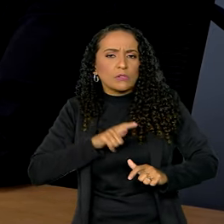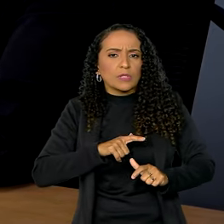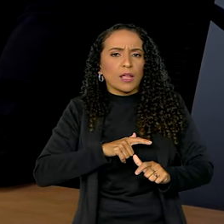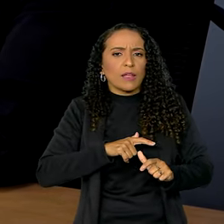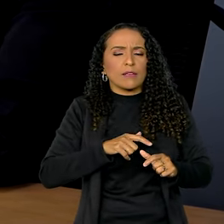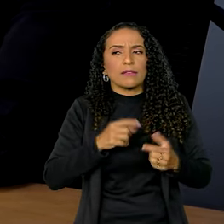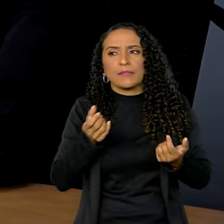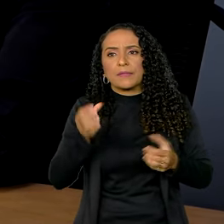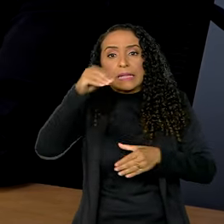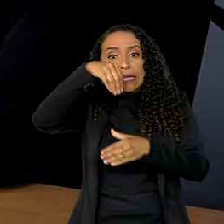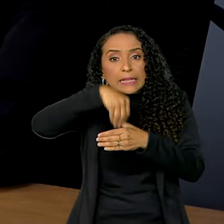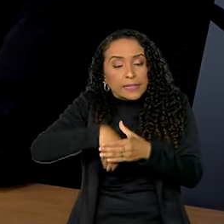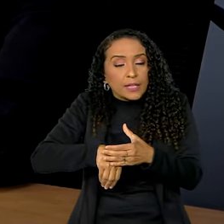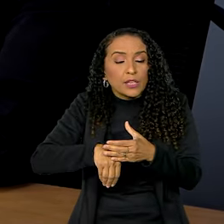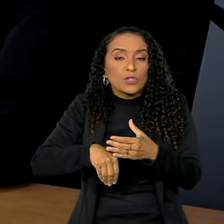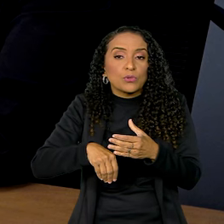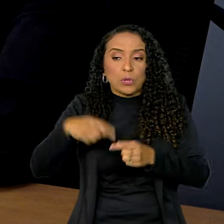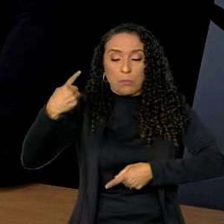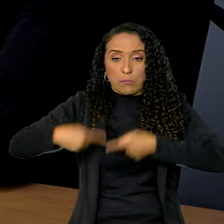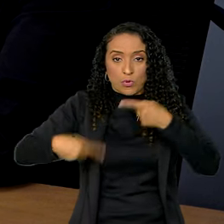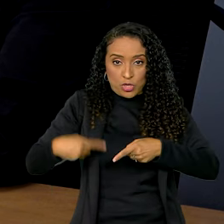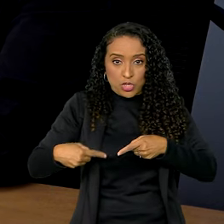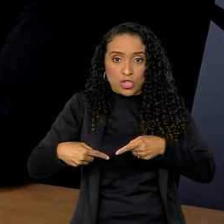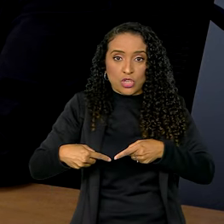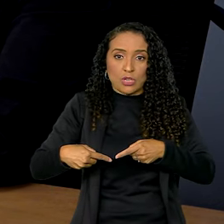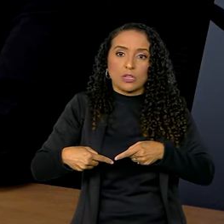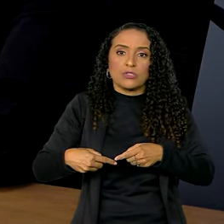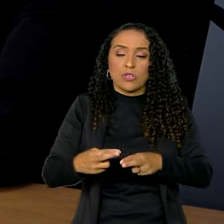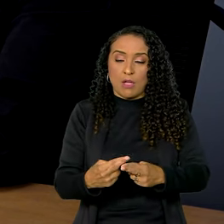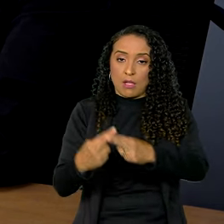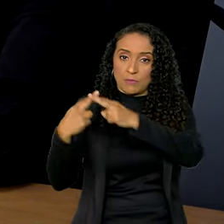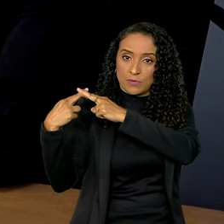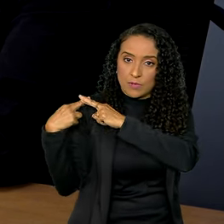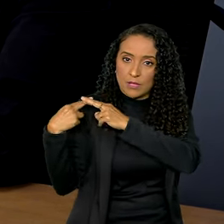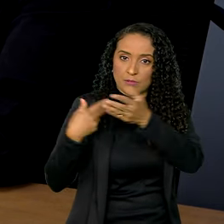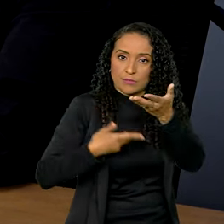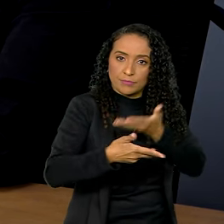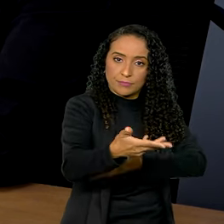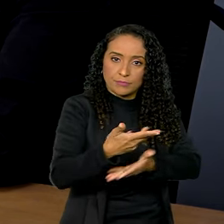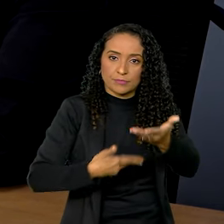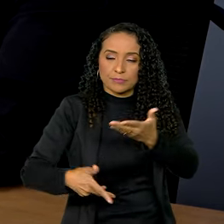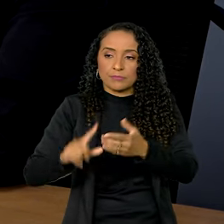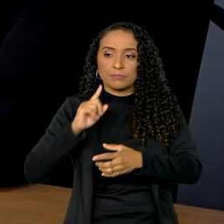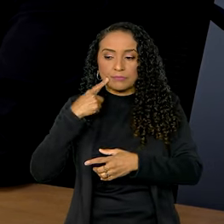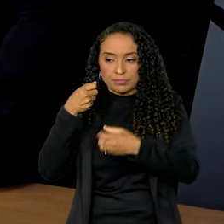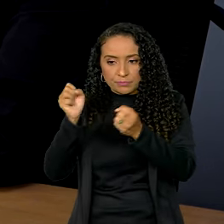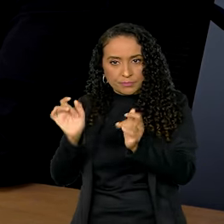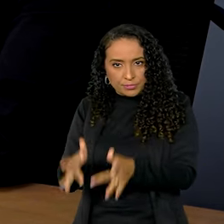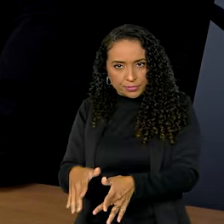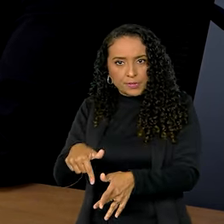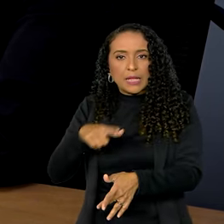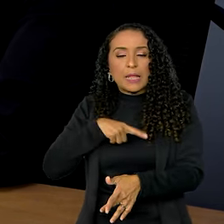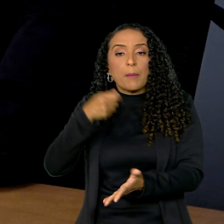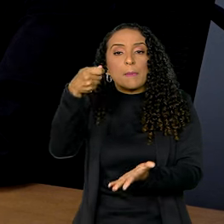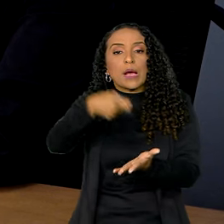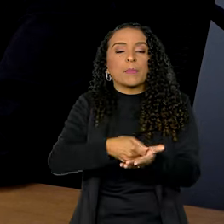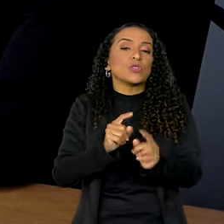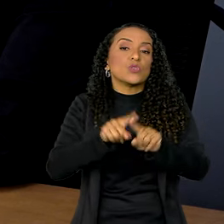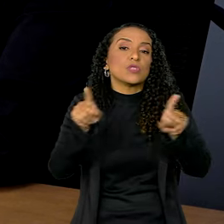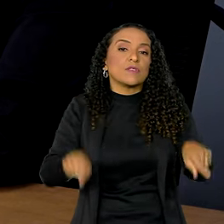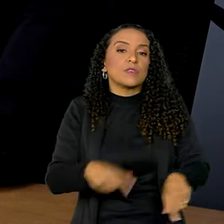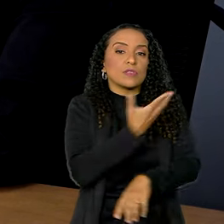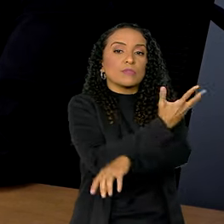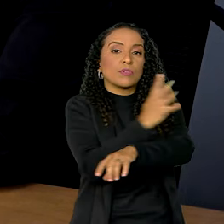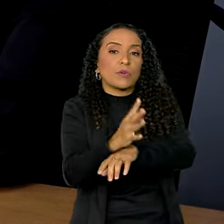também temos por exemplo dentro da política de responsabilidade compartilhada pelos resíduos nós temos o pagamento pelos